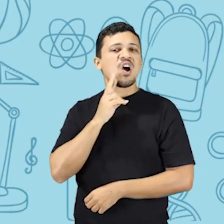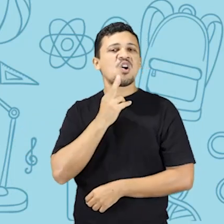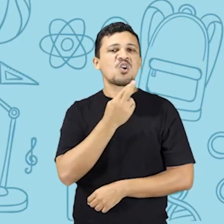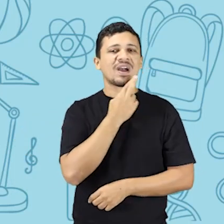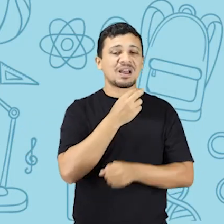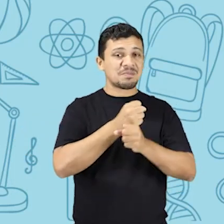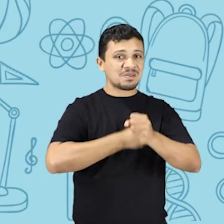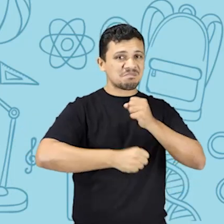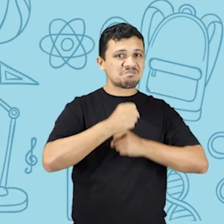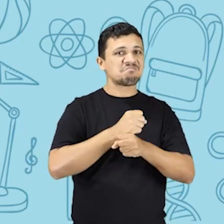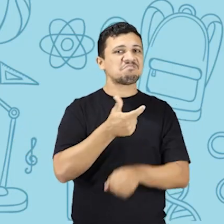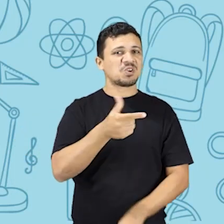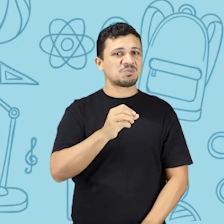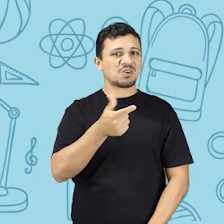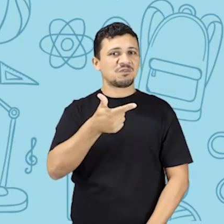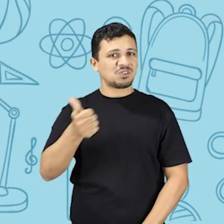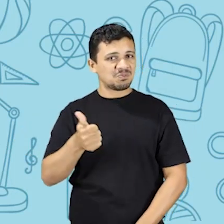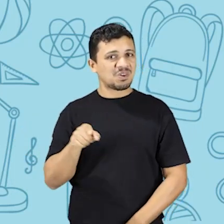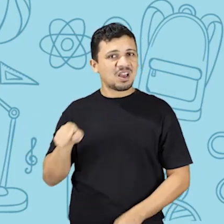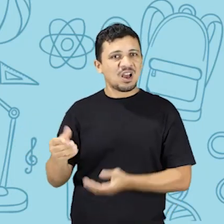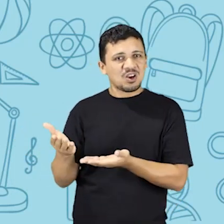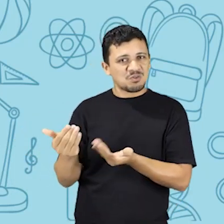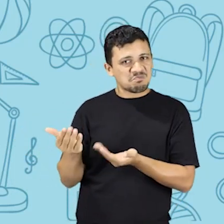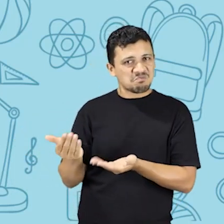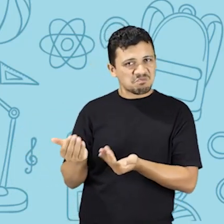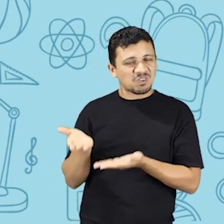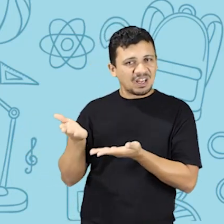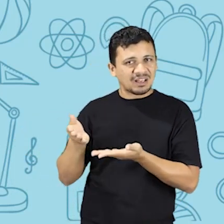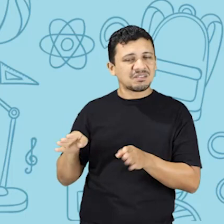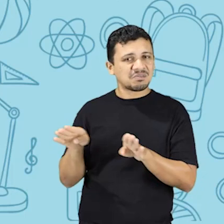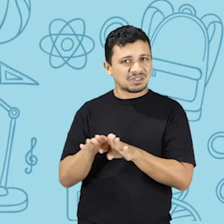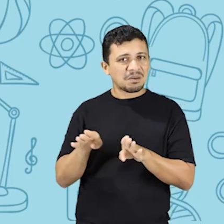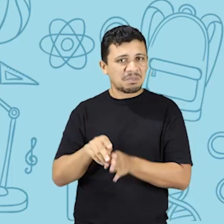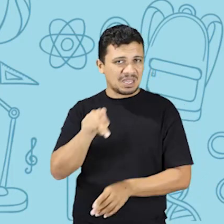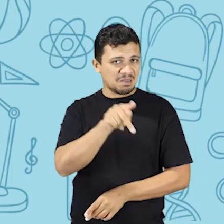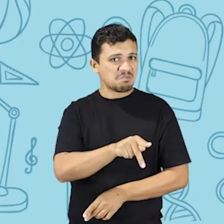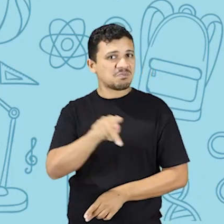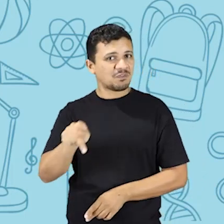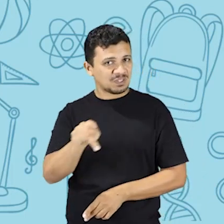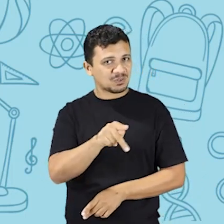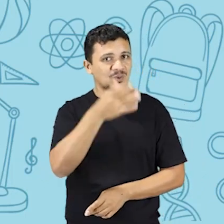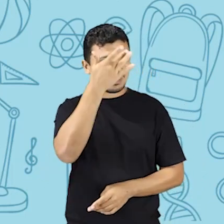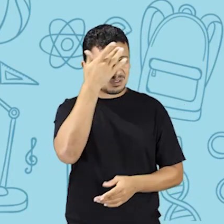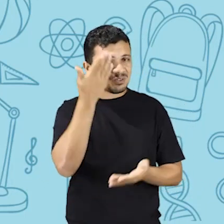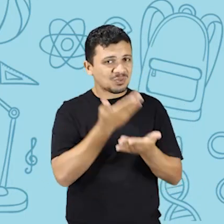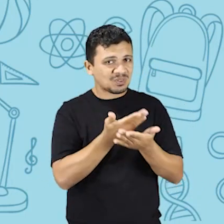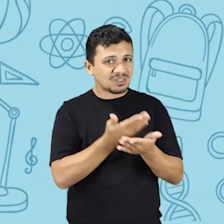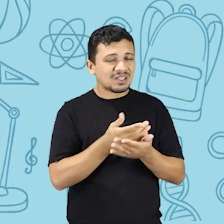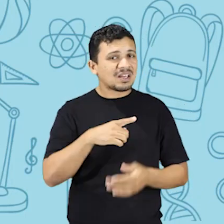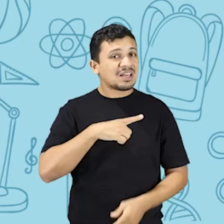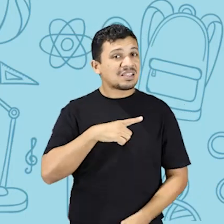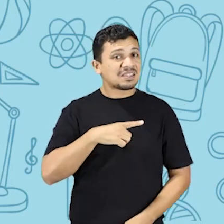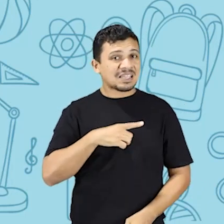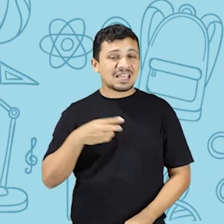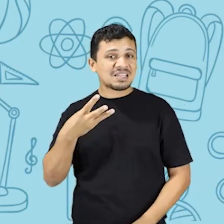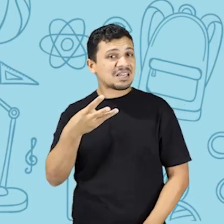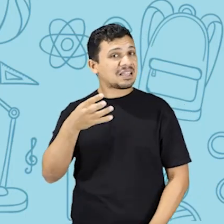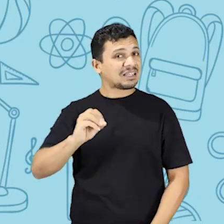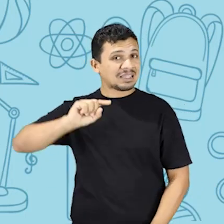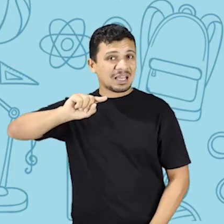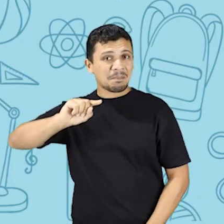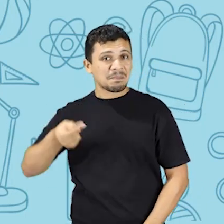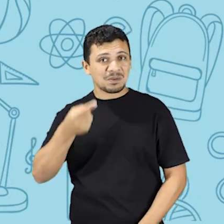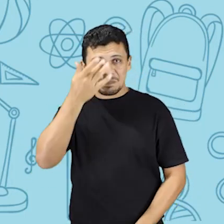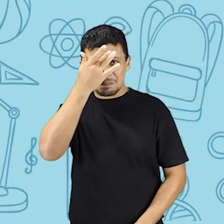disso, a jovem da etnia Wapichana, que também é professora e estudante, acumula 30 mil seguidores nas